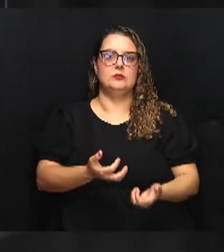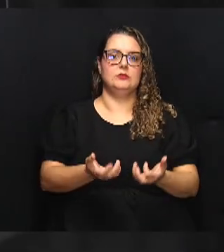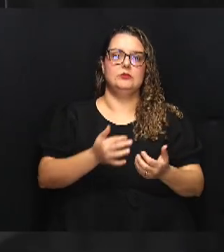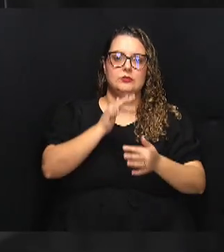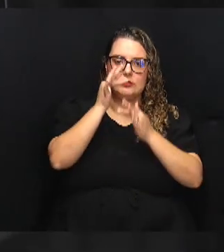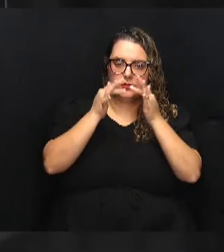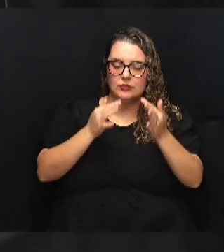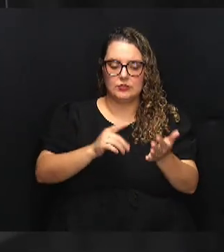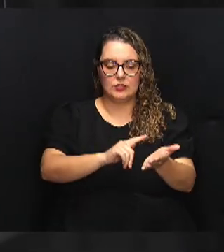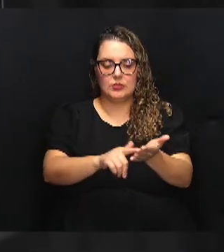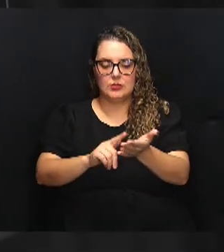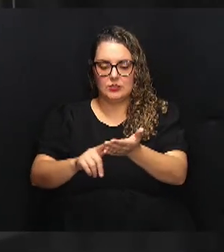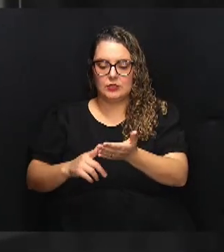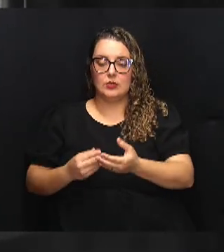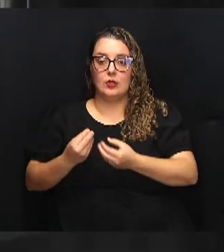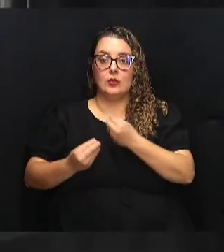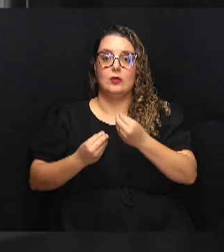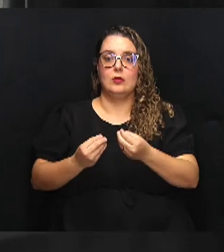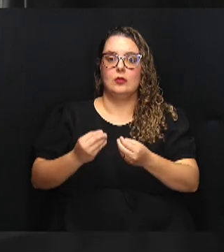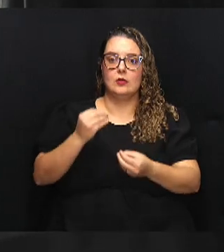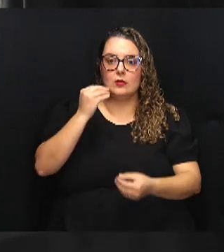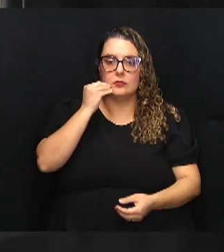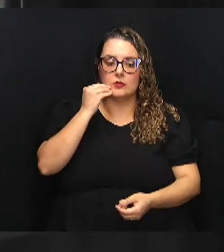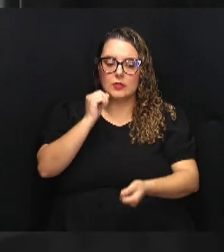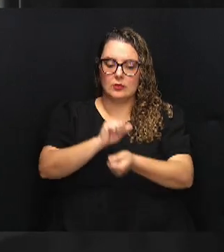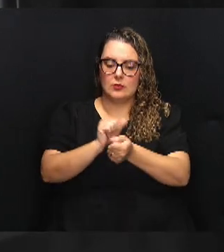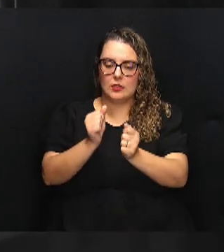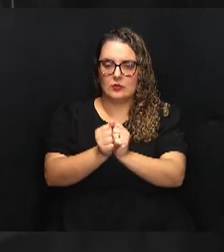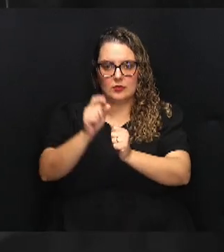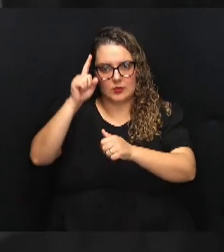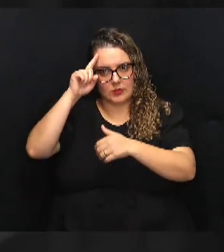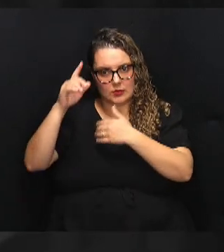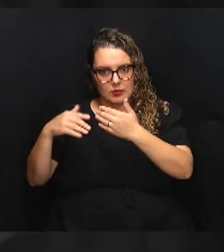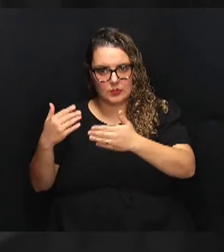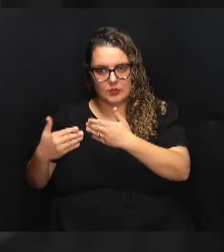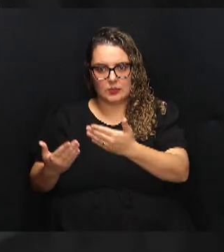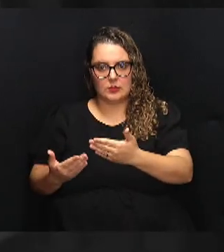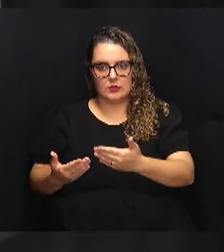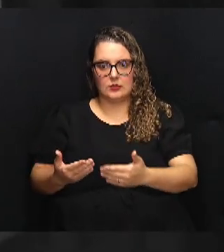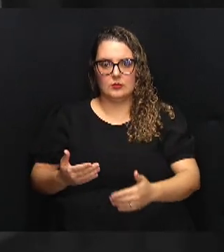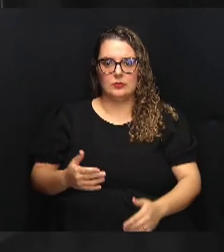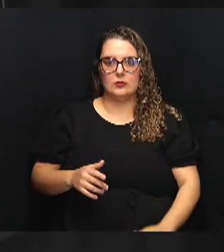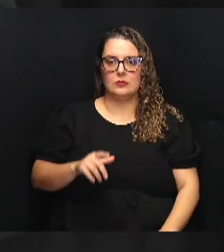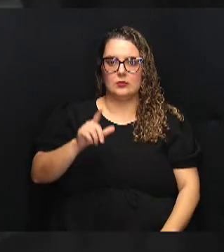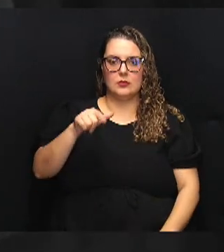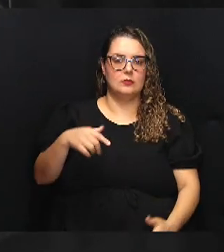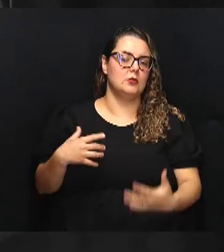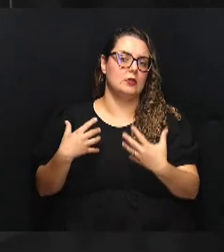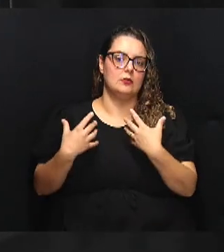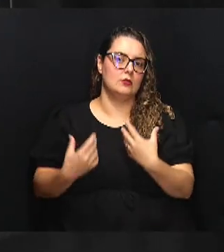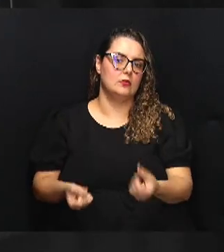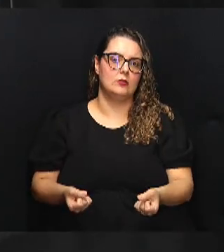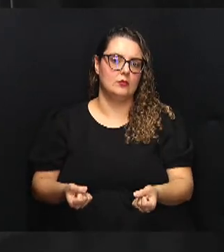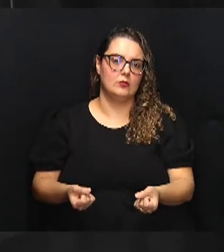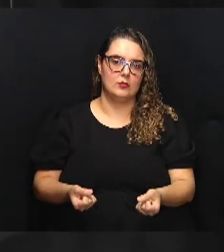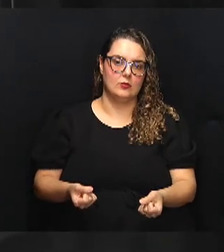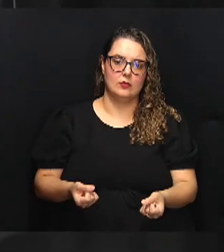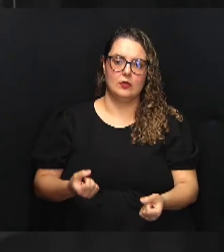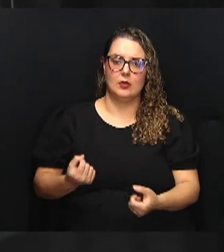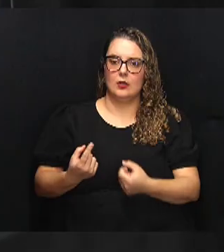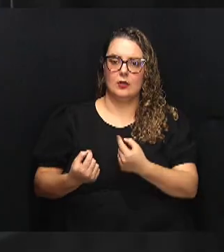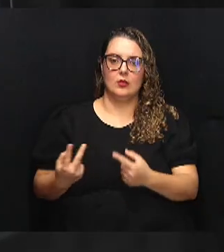como pode ser também tentar encaixar isso, né, na rotina deles, mesmo que possam receber algum